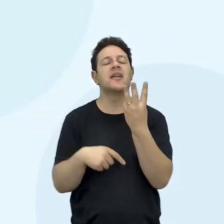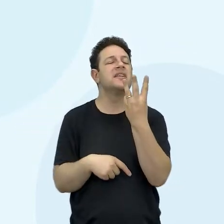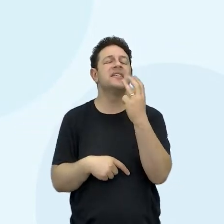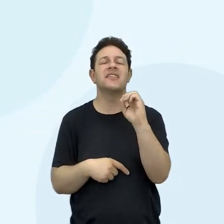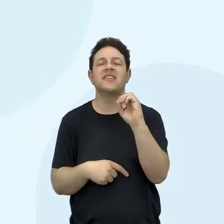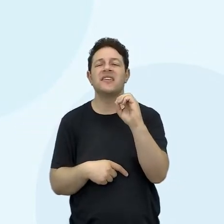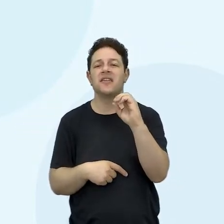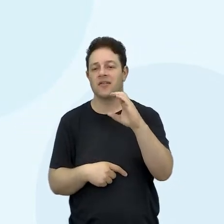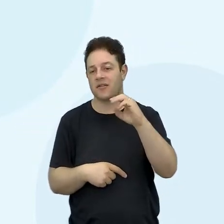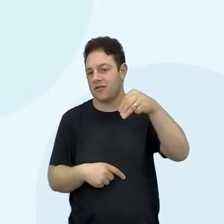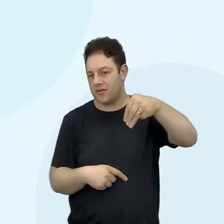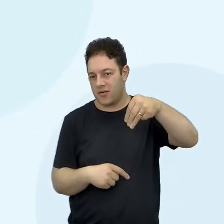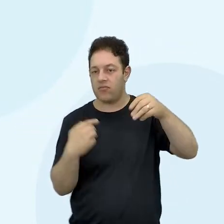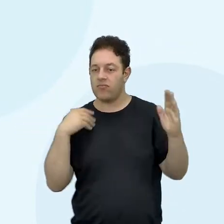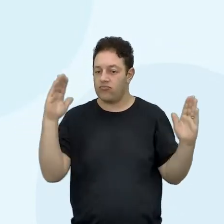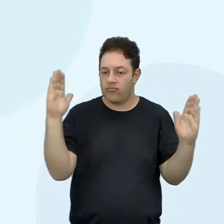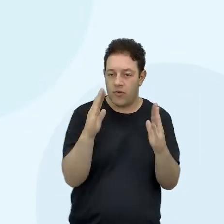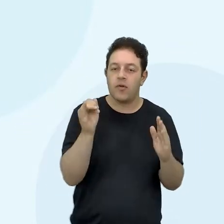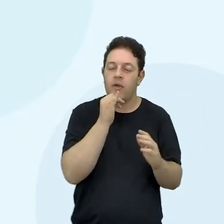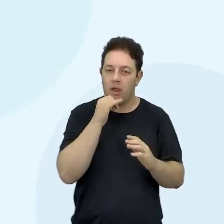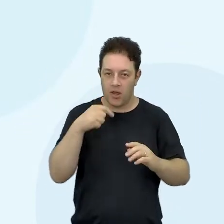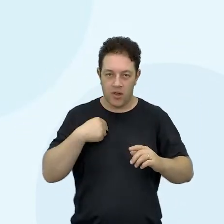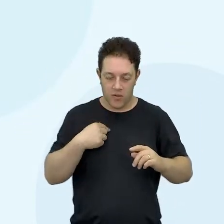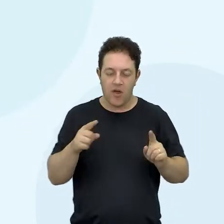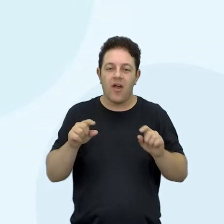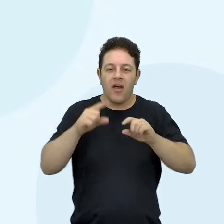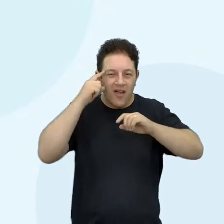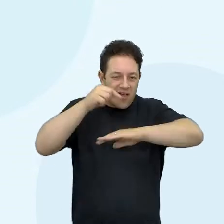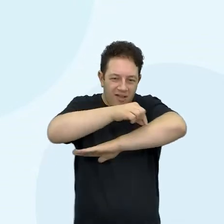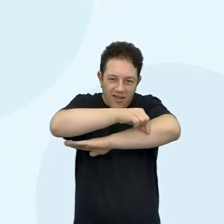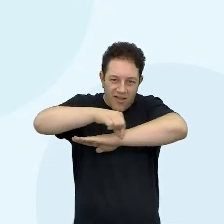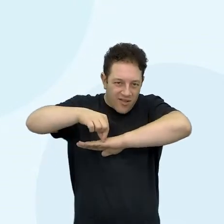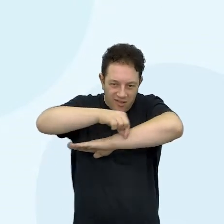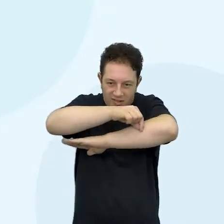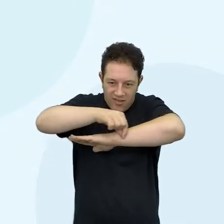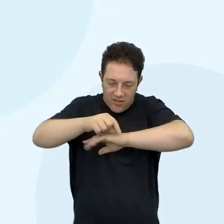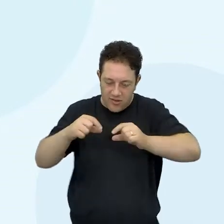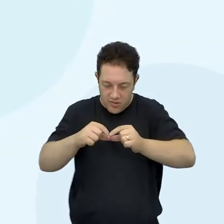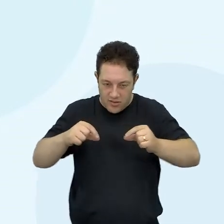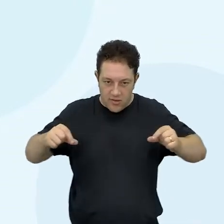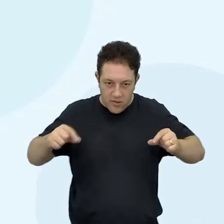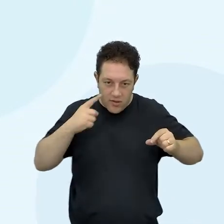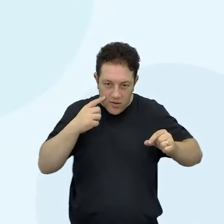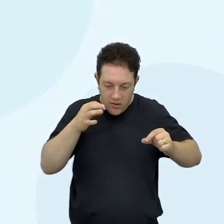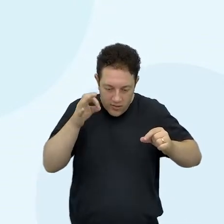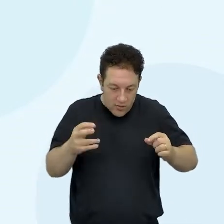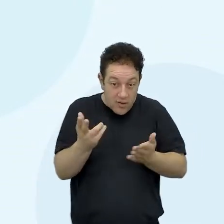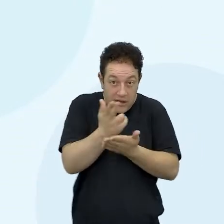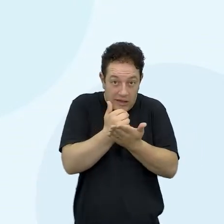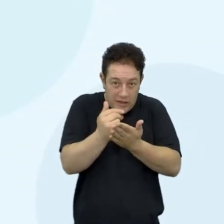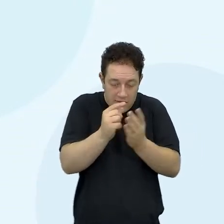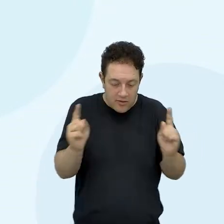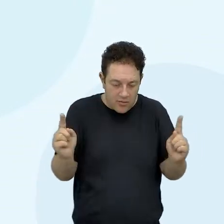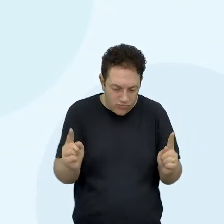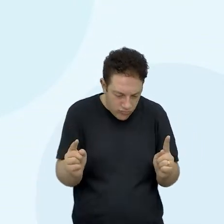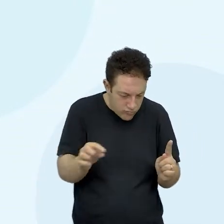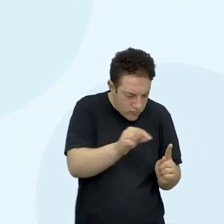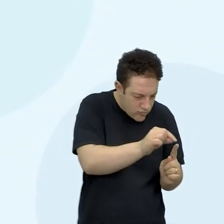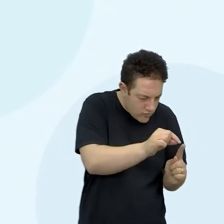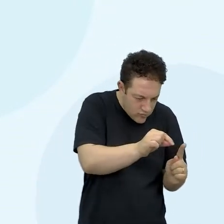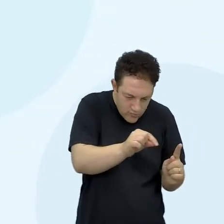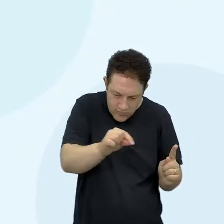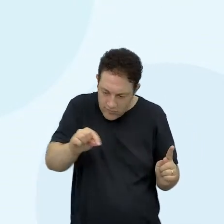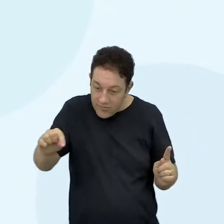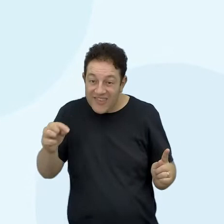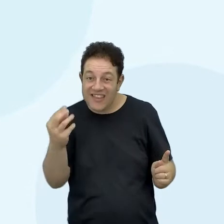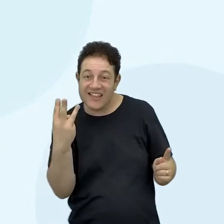ou seja, eu vou pegar uma régua, vou colocar aqui, ó, de verdade no meu desenho, vou traçar com